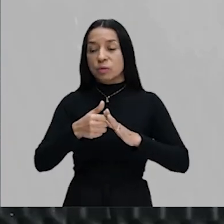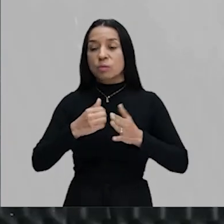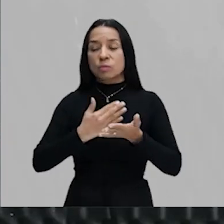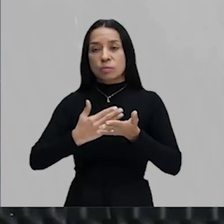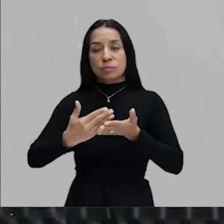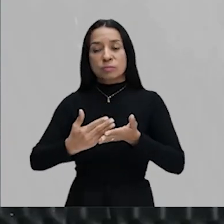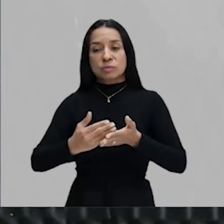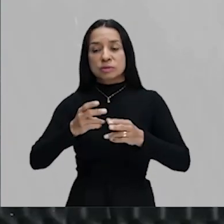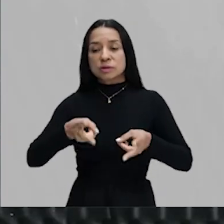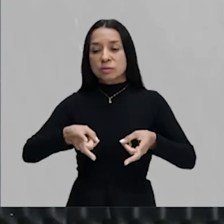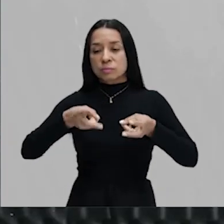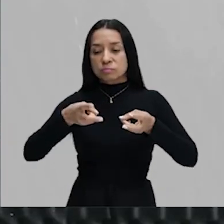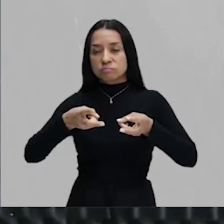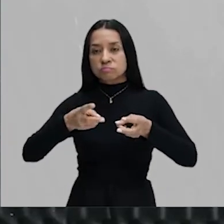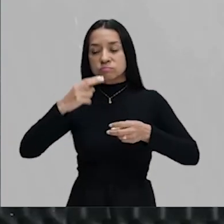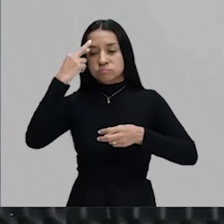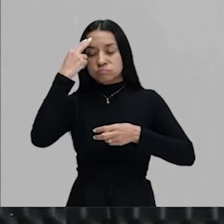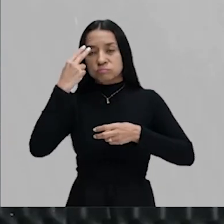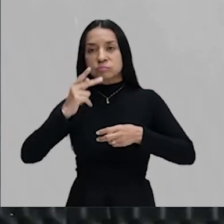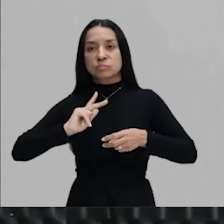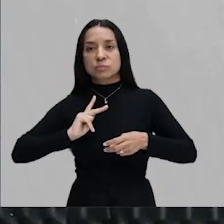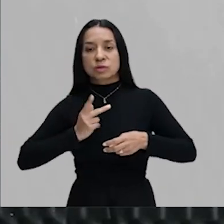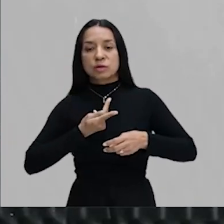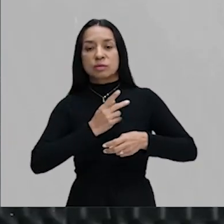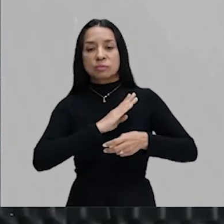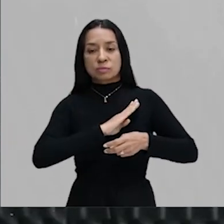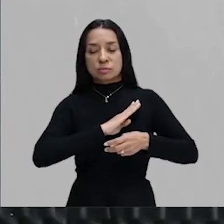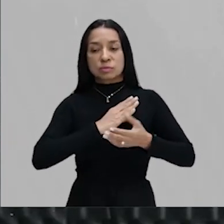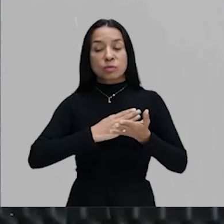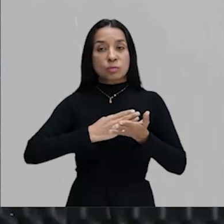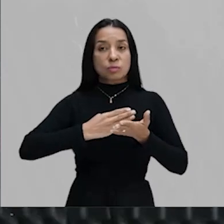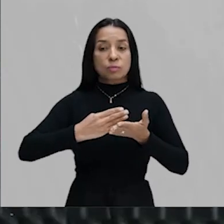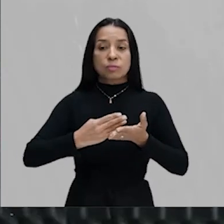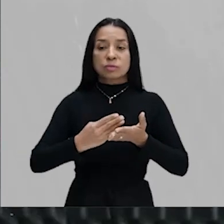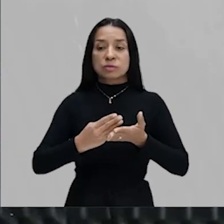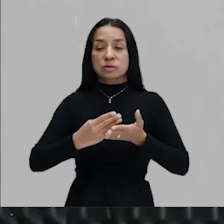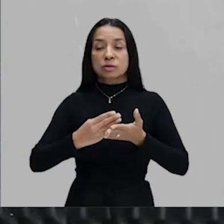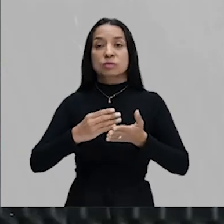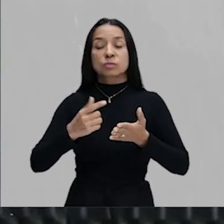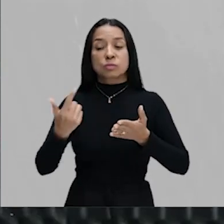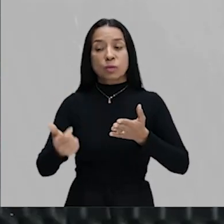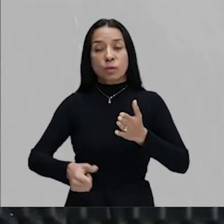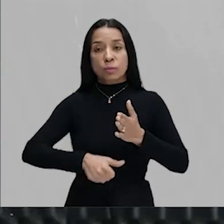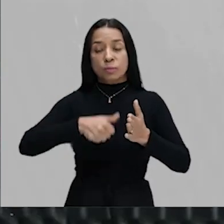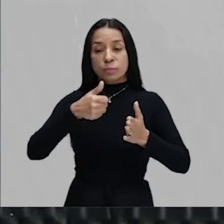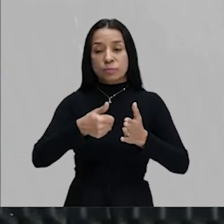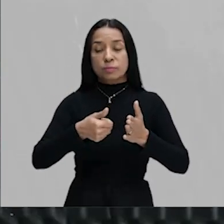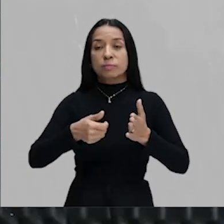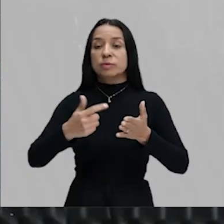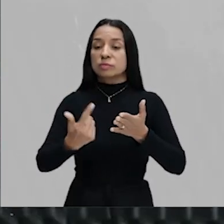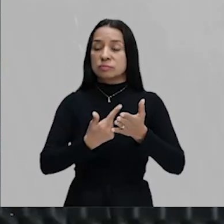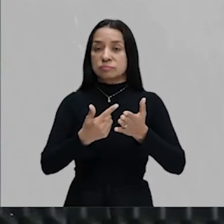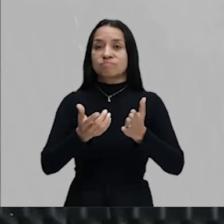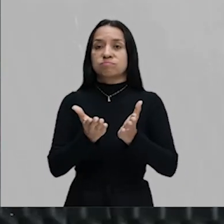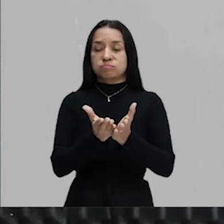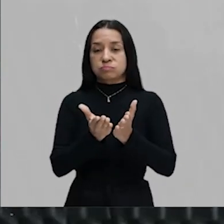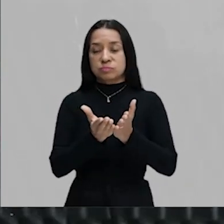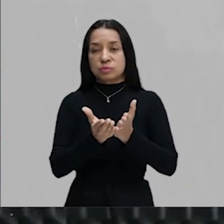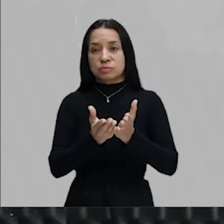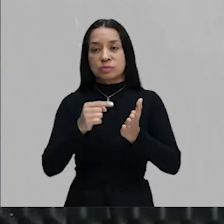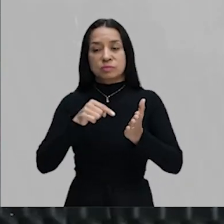de Gênesis. A história dos hebreus, politicamente falando, é uma história onde eles irão